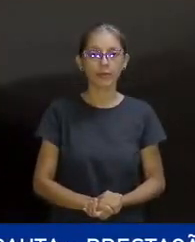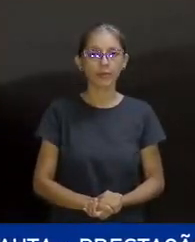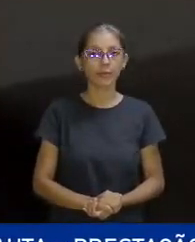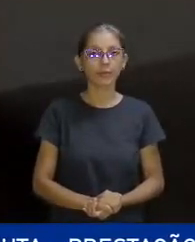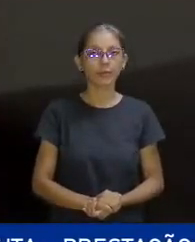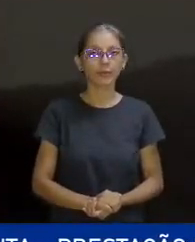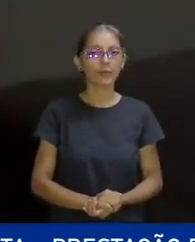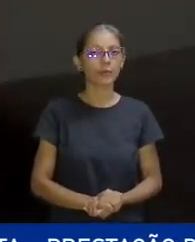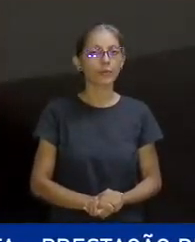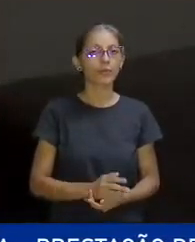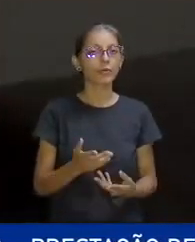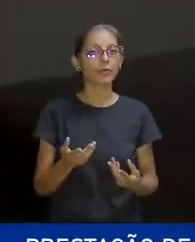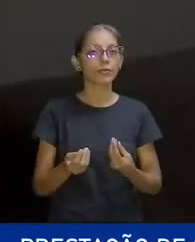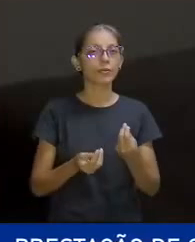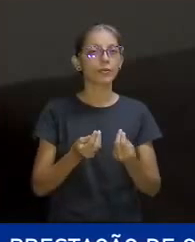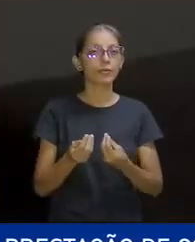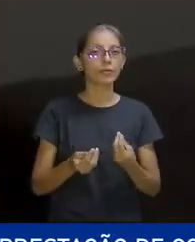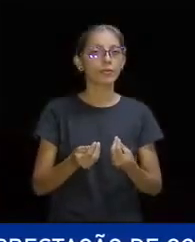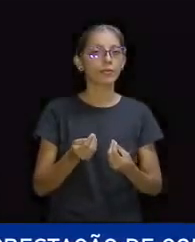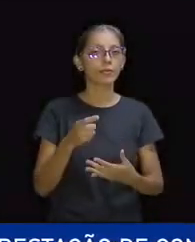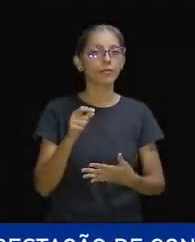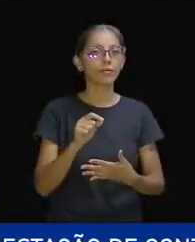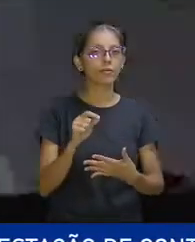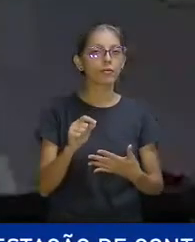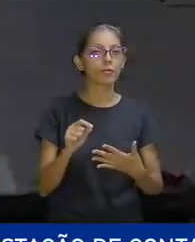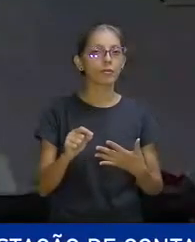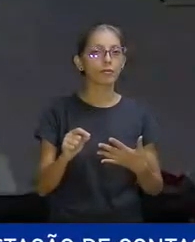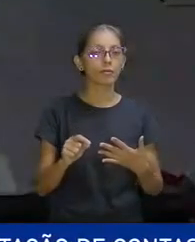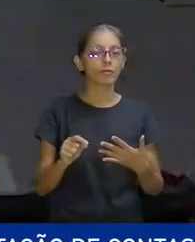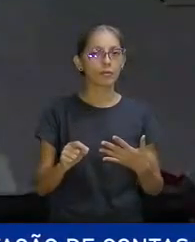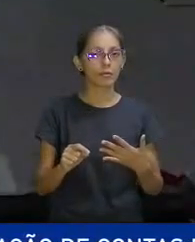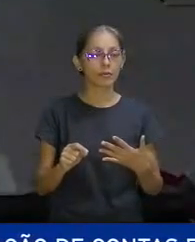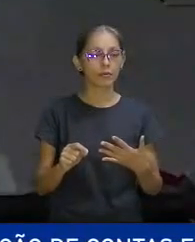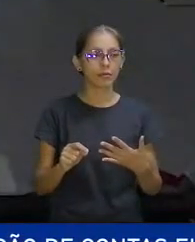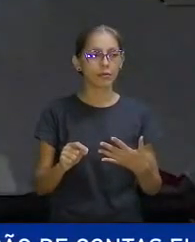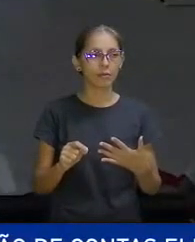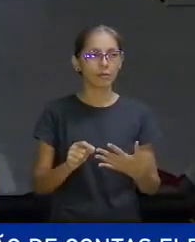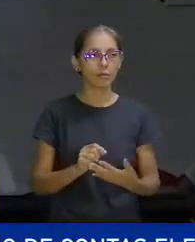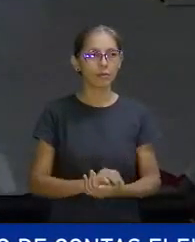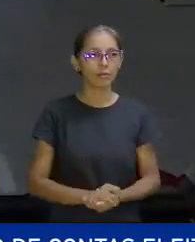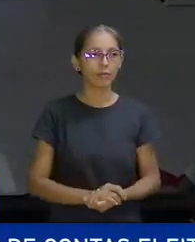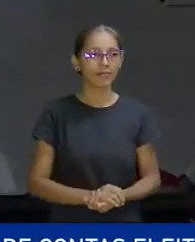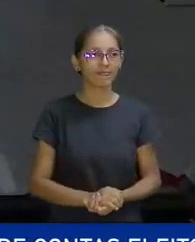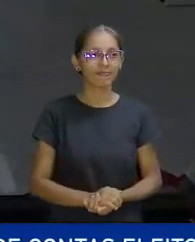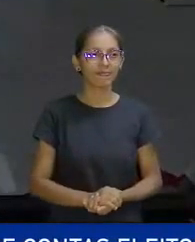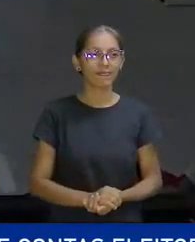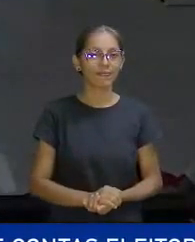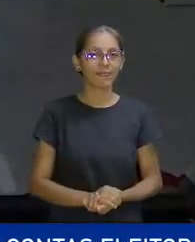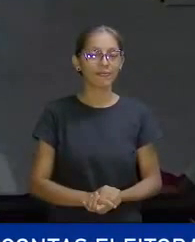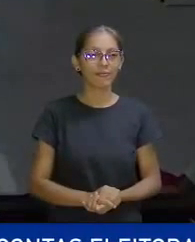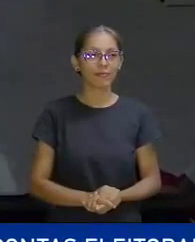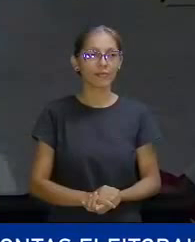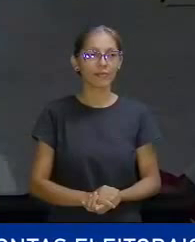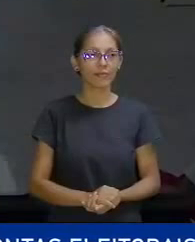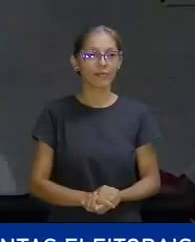ontem, no processo de hoje, ela, de forma bem